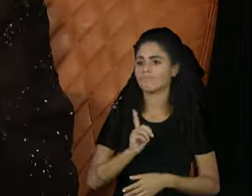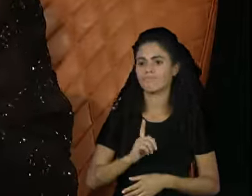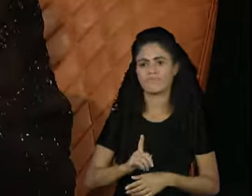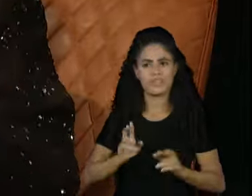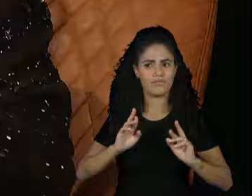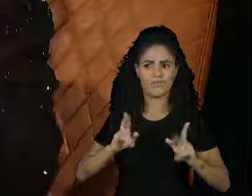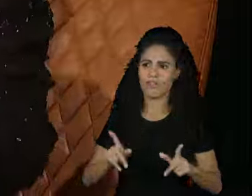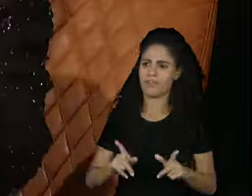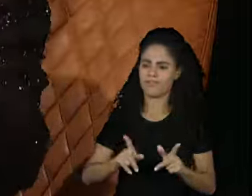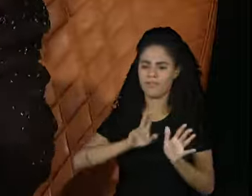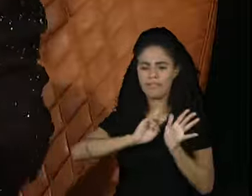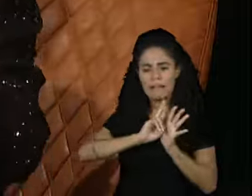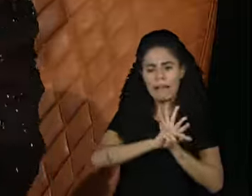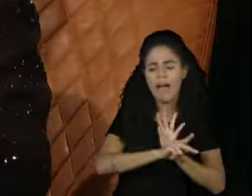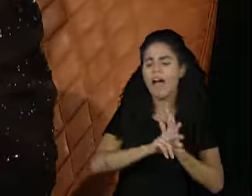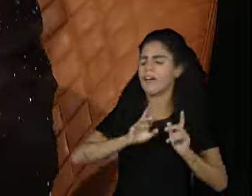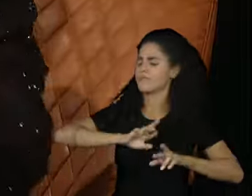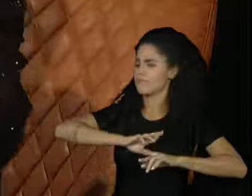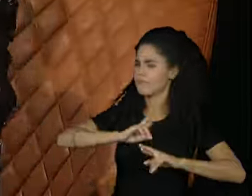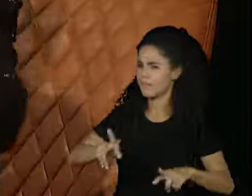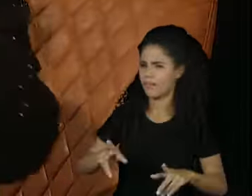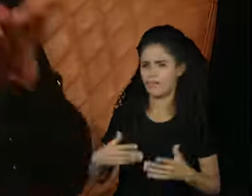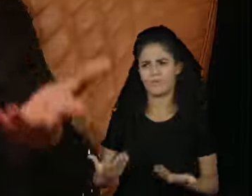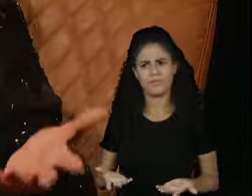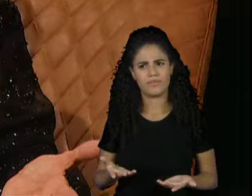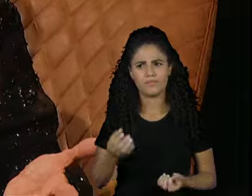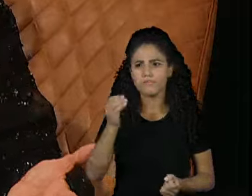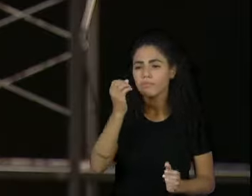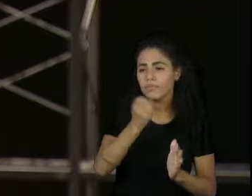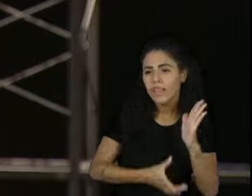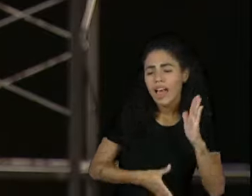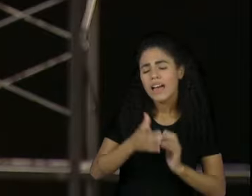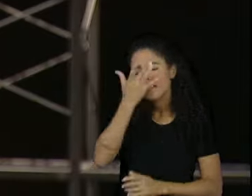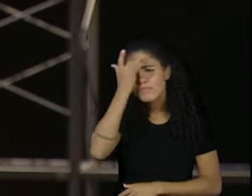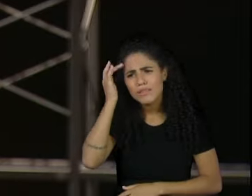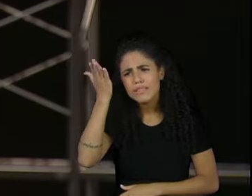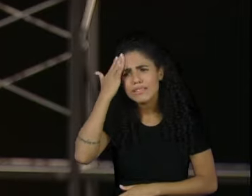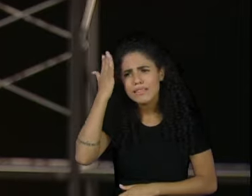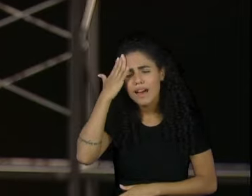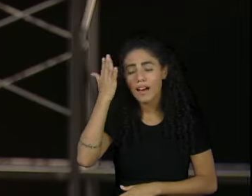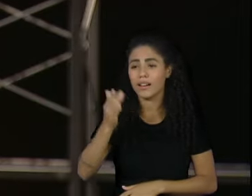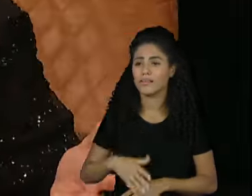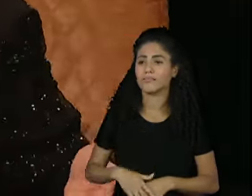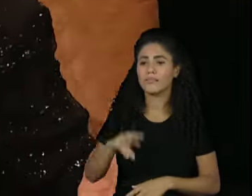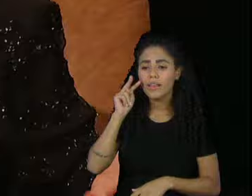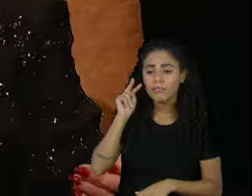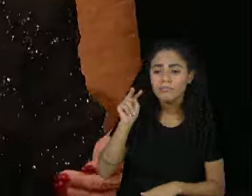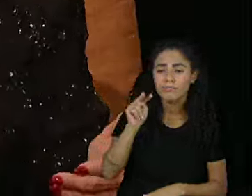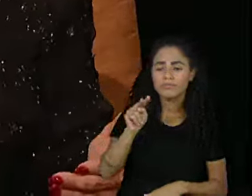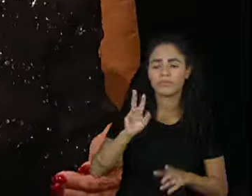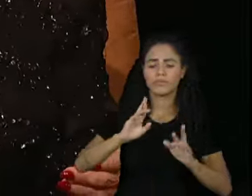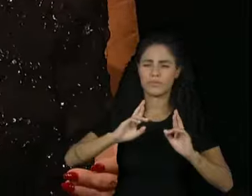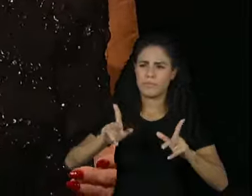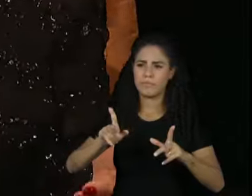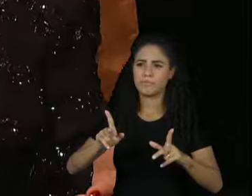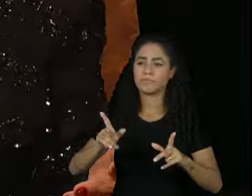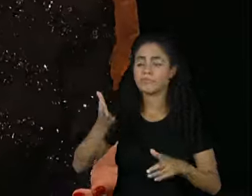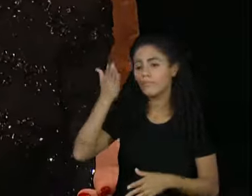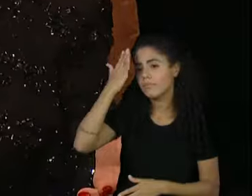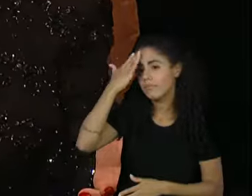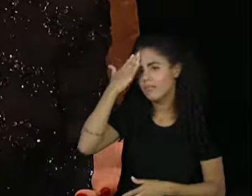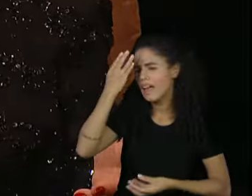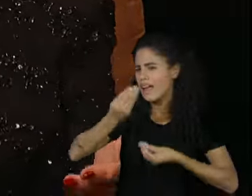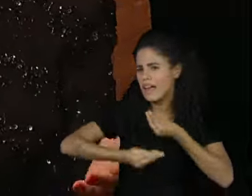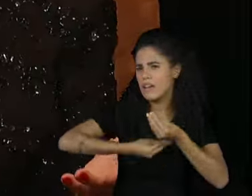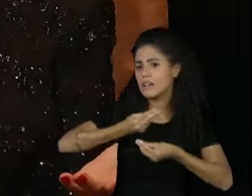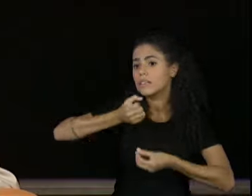gênero musical, você vai criando e o público sabe, o povo é sábio. Ele sabe exatamente o que